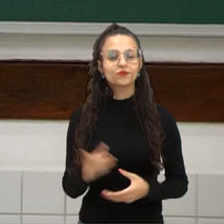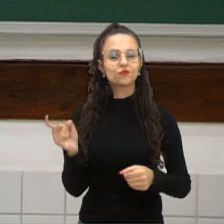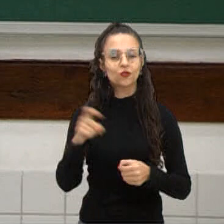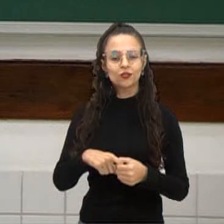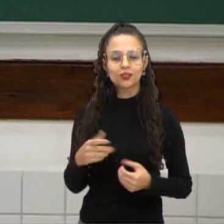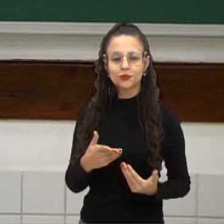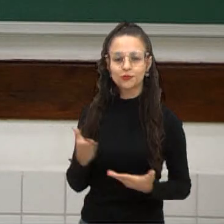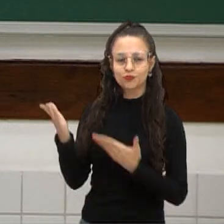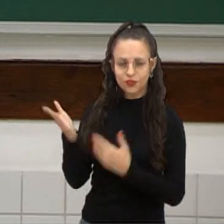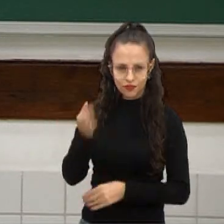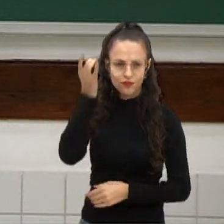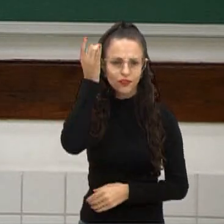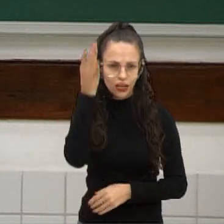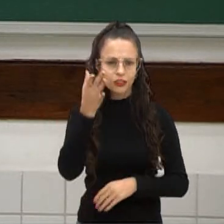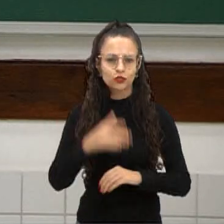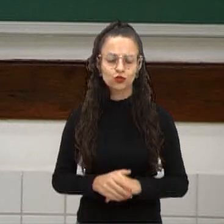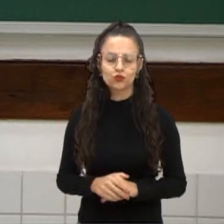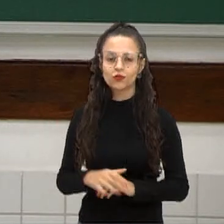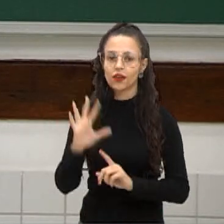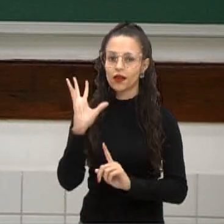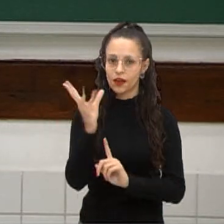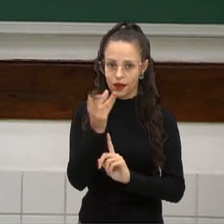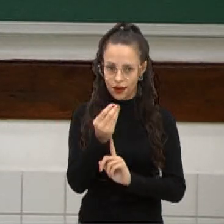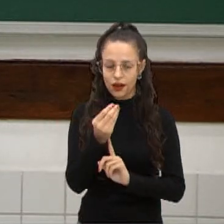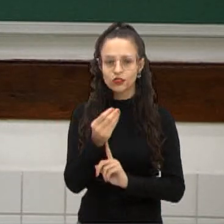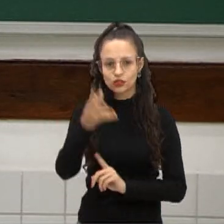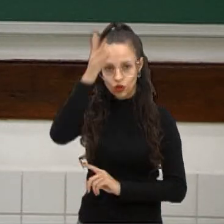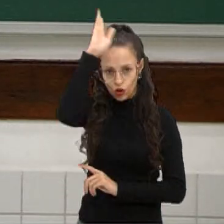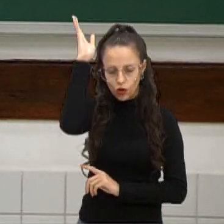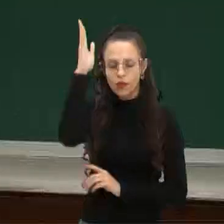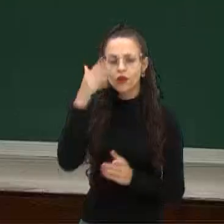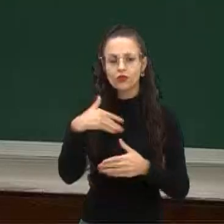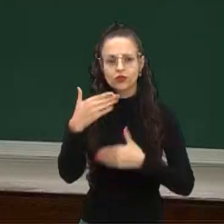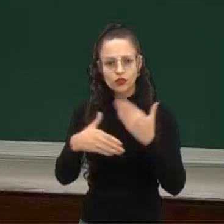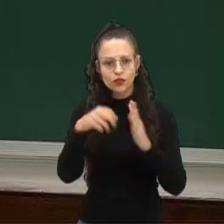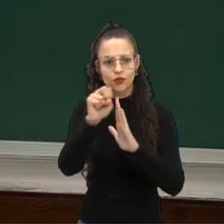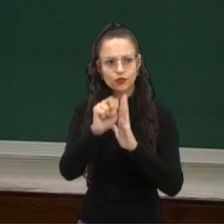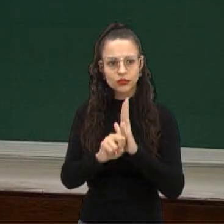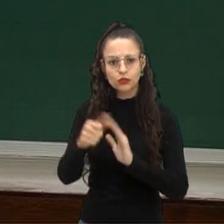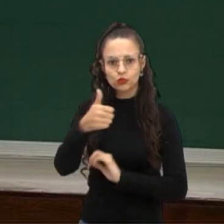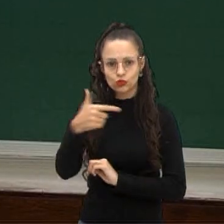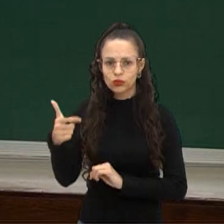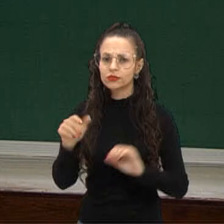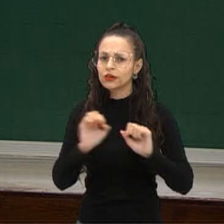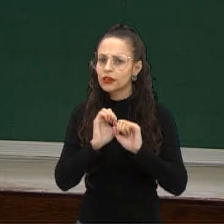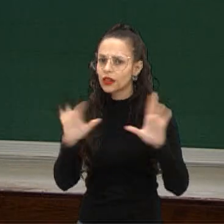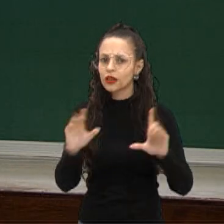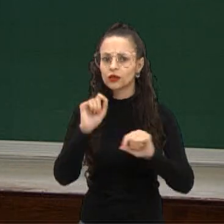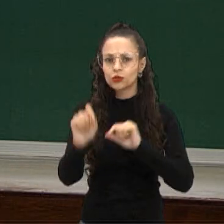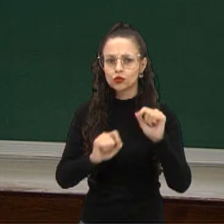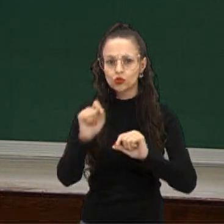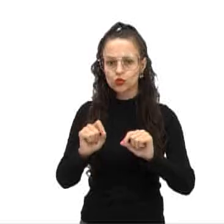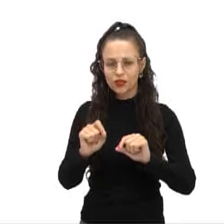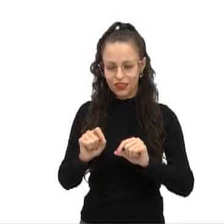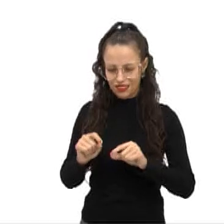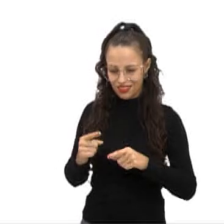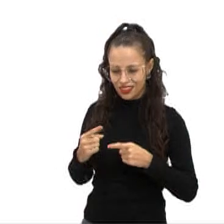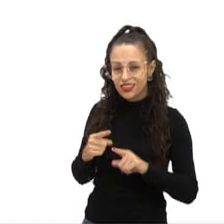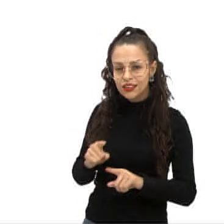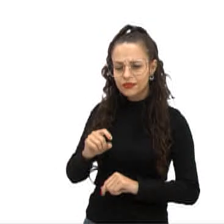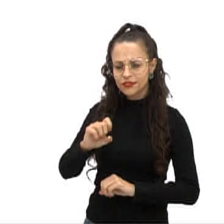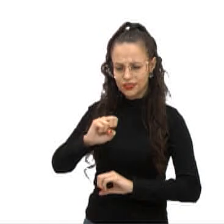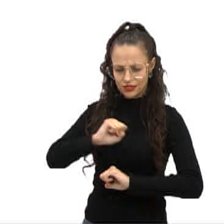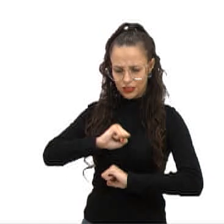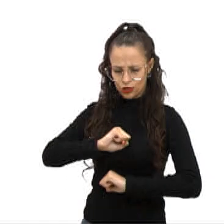Voltamos aqui, faço essa, né, a arte românica desenvolveu-se no século XI. Lógico que eles, né, serviu para defender os padres dos sacerdotes de outra